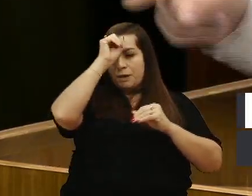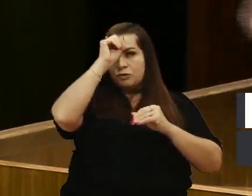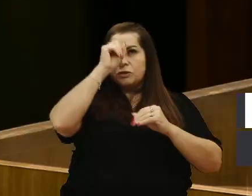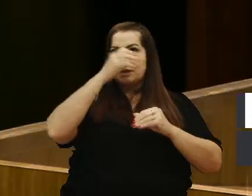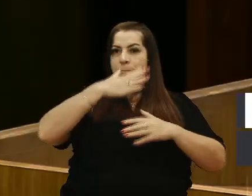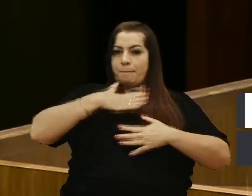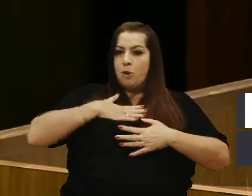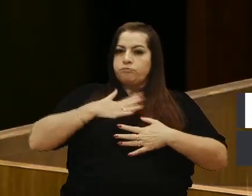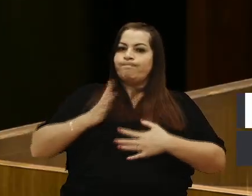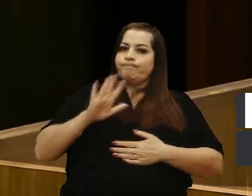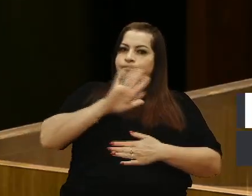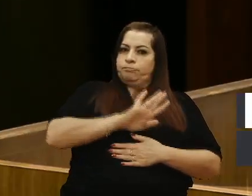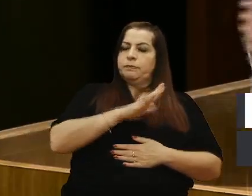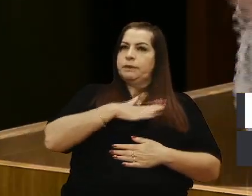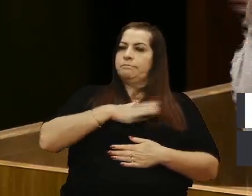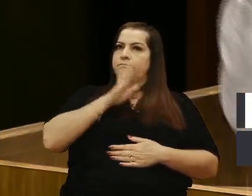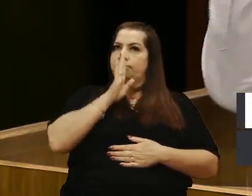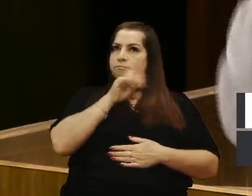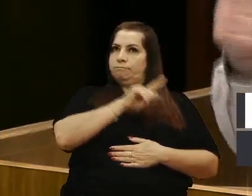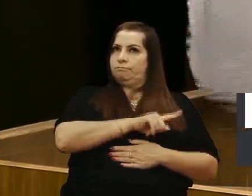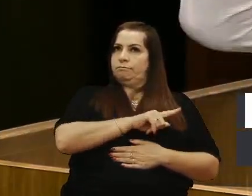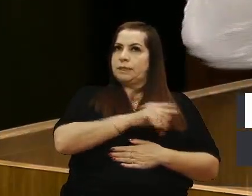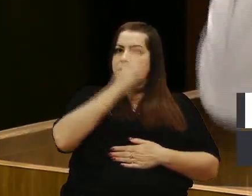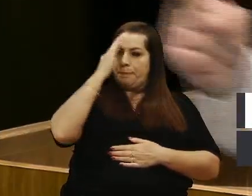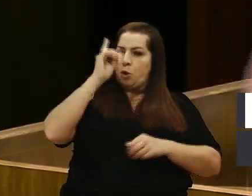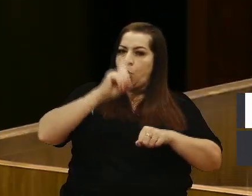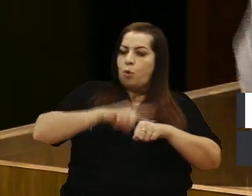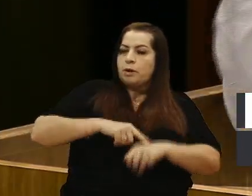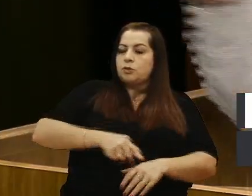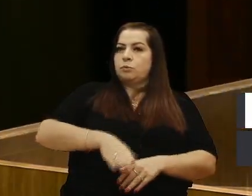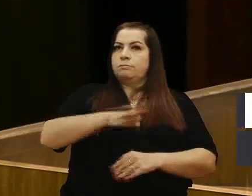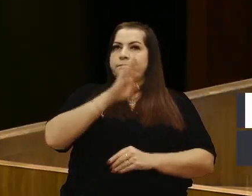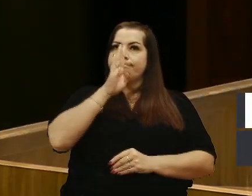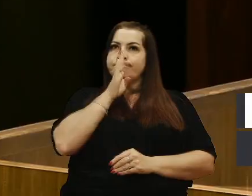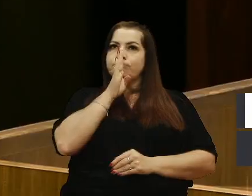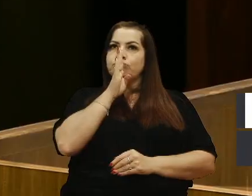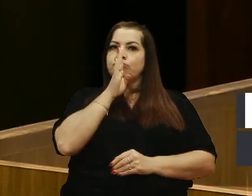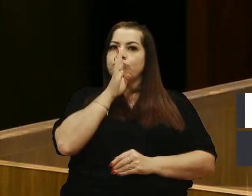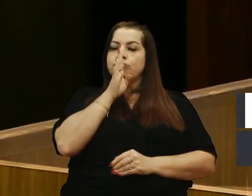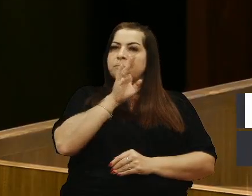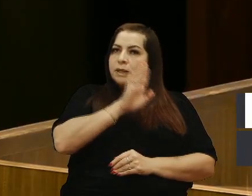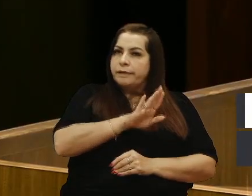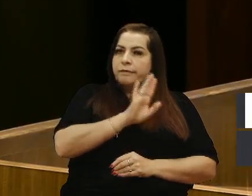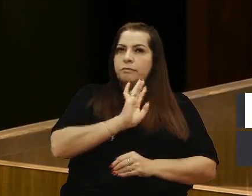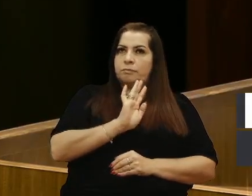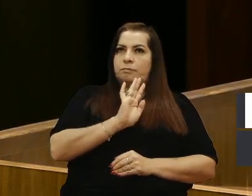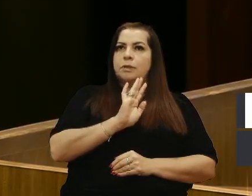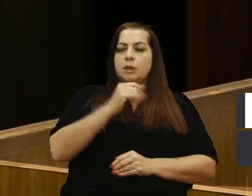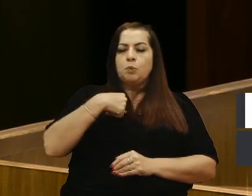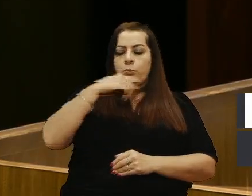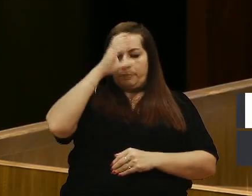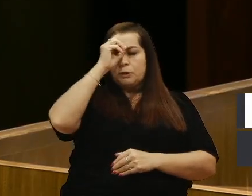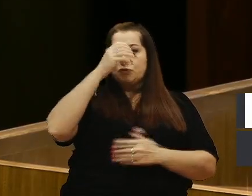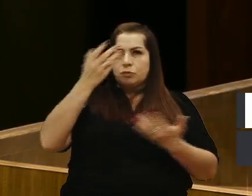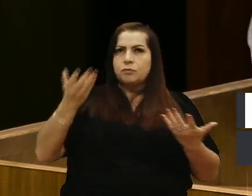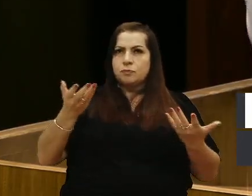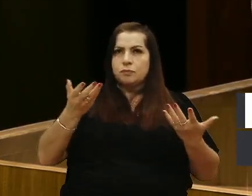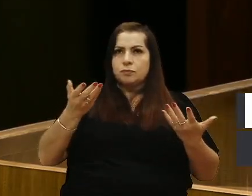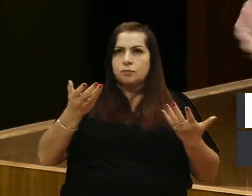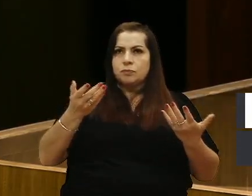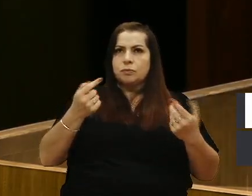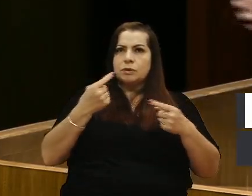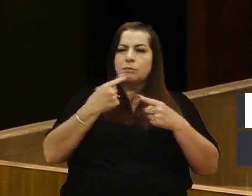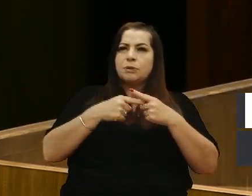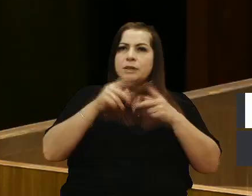colocar no meu lugar. E a saber quando é hora de calar a boca e ficar no cantinho da gente. Eu aprendi. Pois